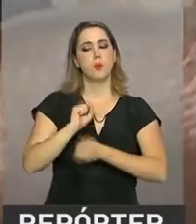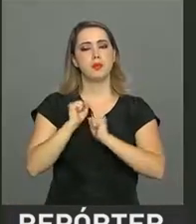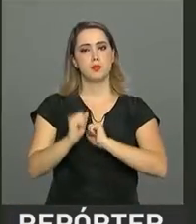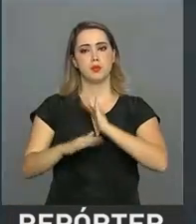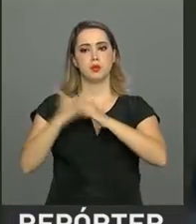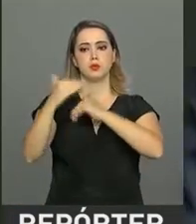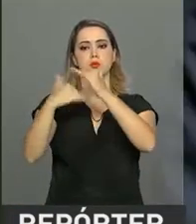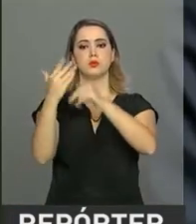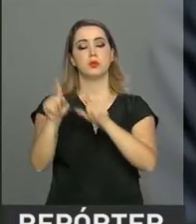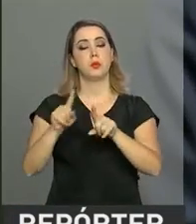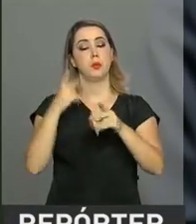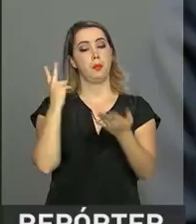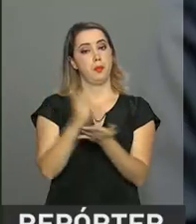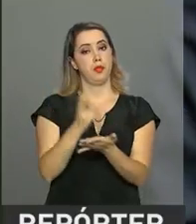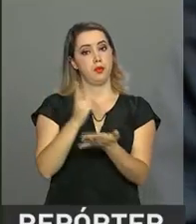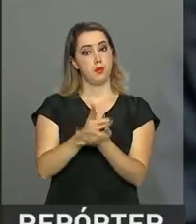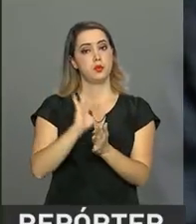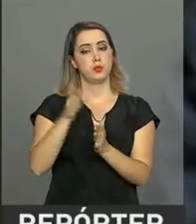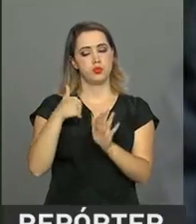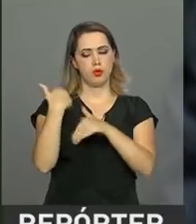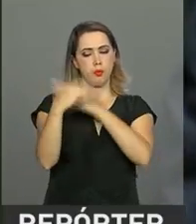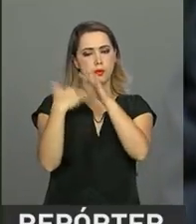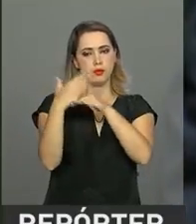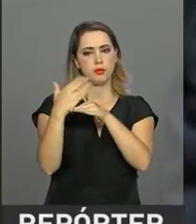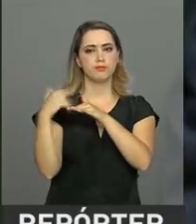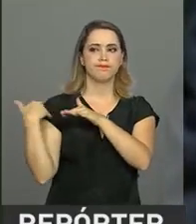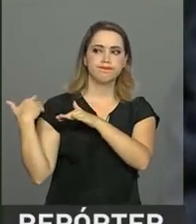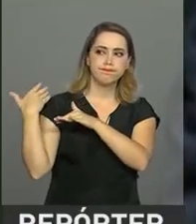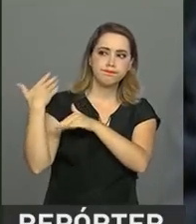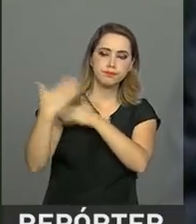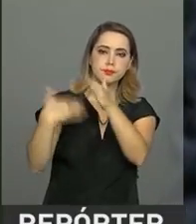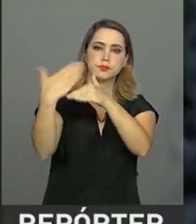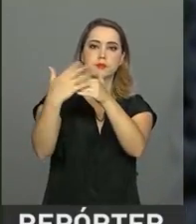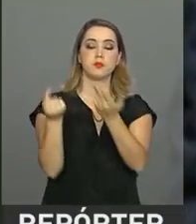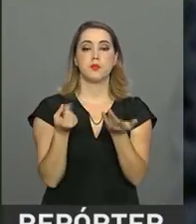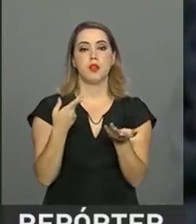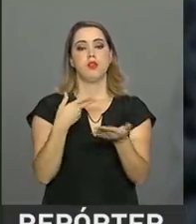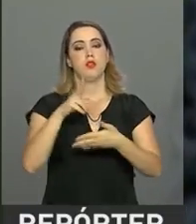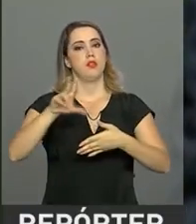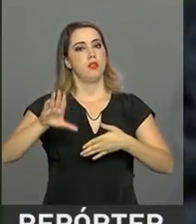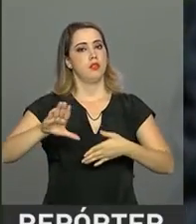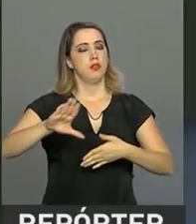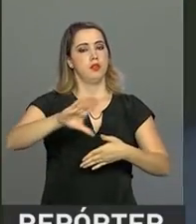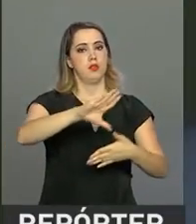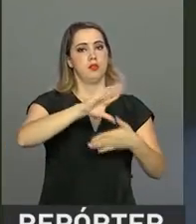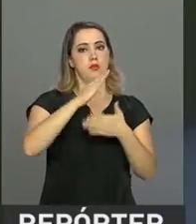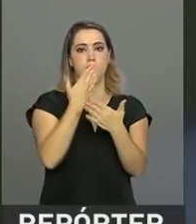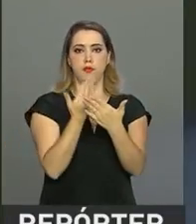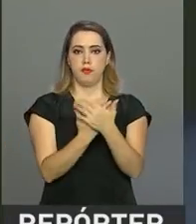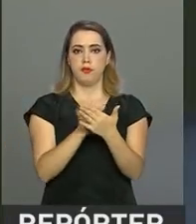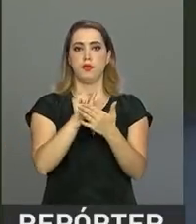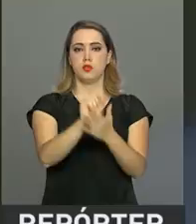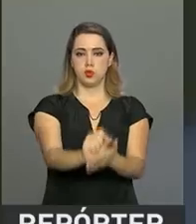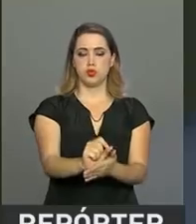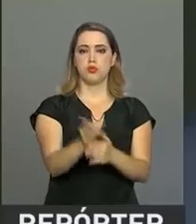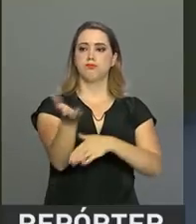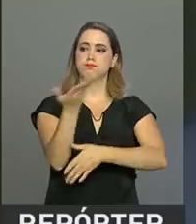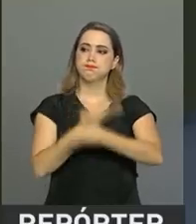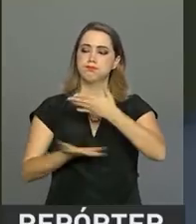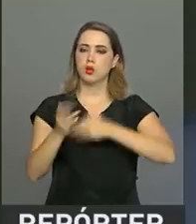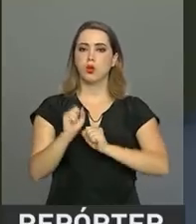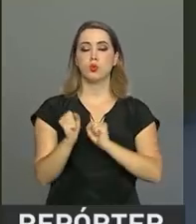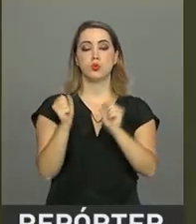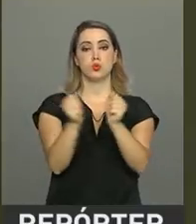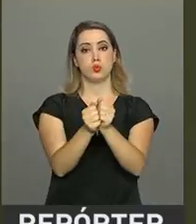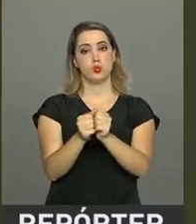mais embora tenha aumentado nos últimos anos e destacou que o mercosul negocia um acordo de livre comércio com